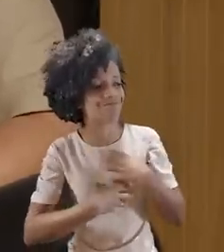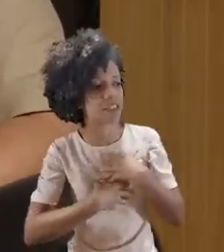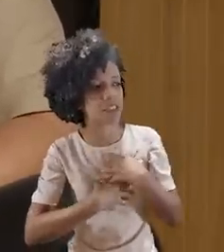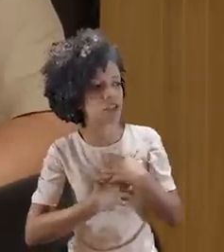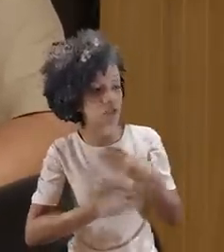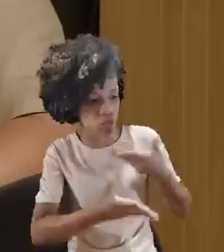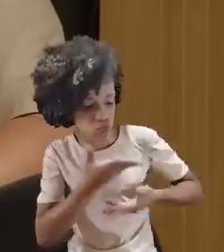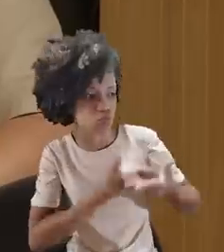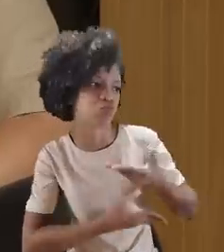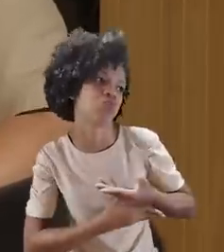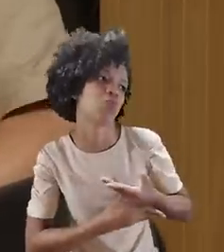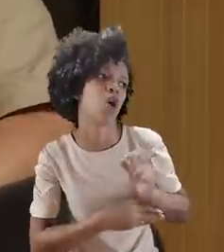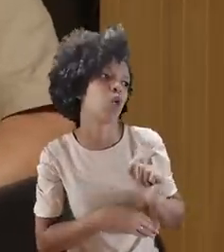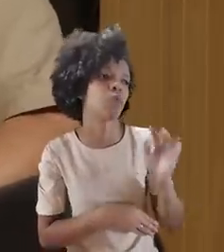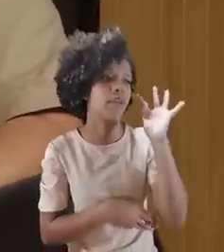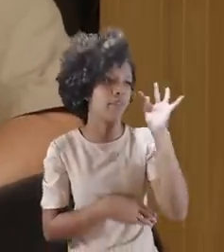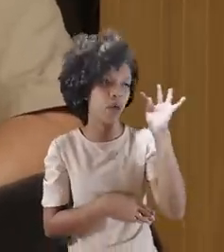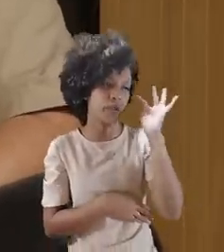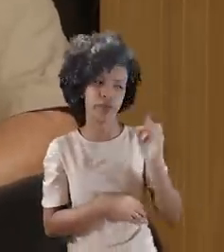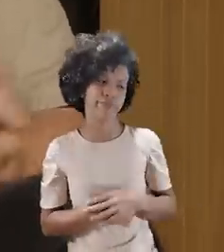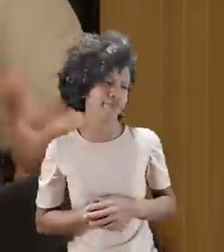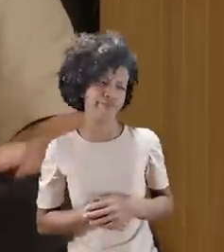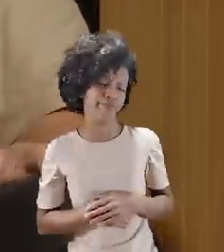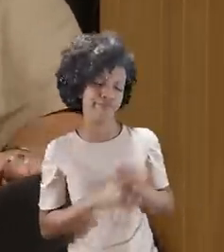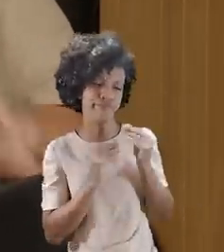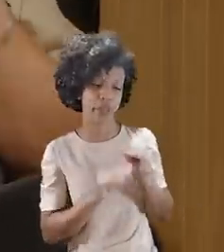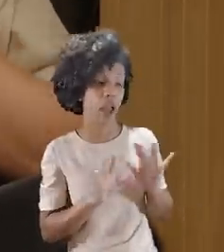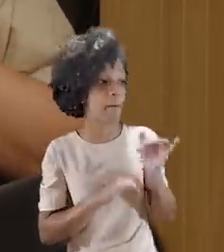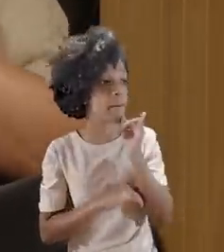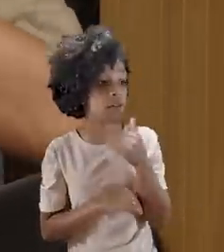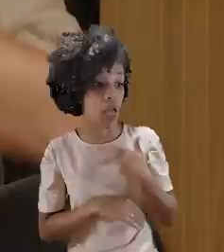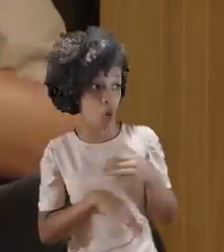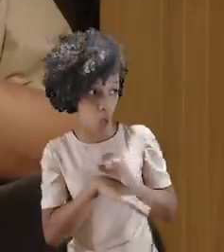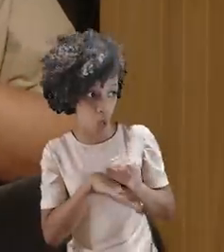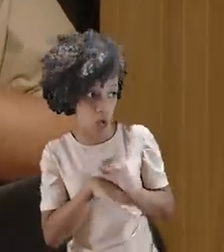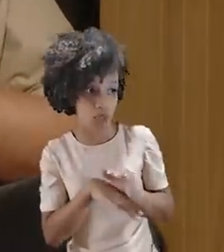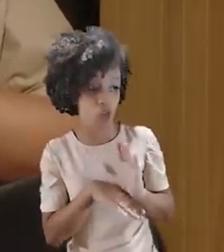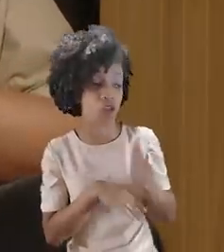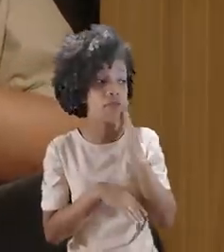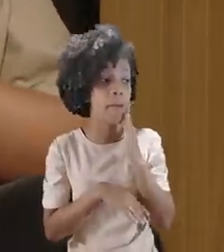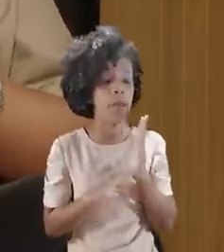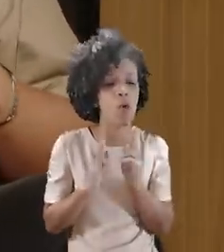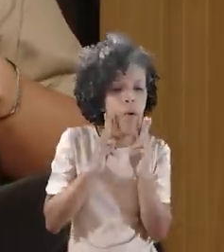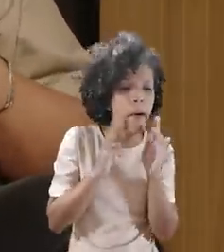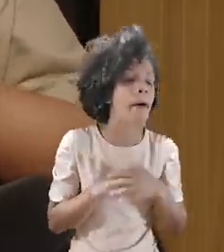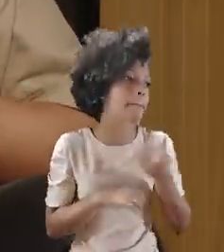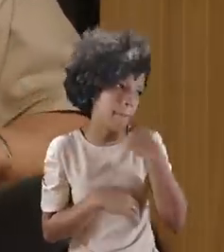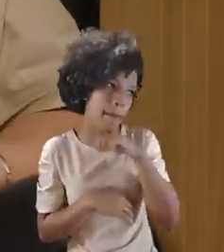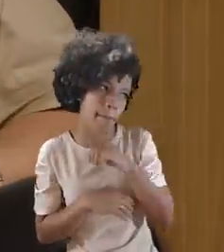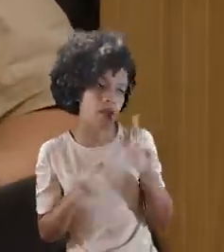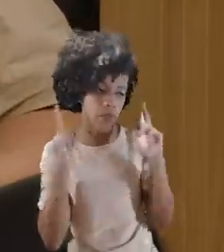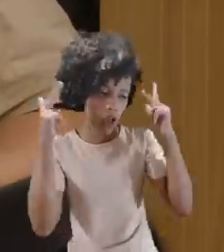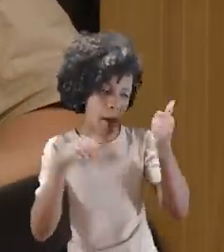sentir o cara do que teoria tá ligado por exemplo eu quando fui fazer o curso já foi de cortar minha mãe